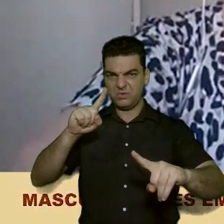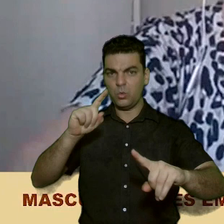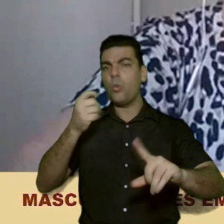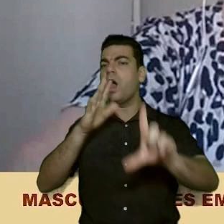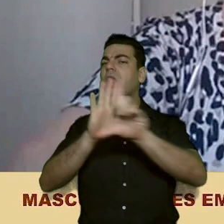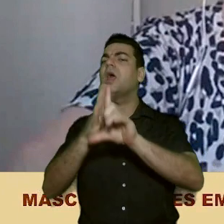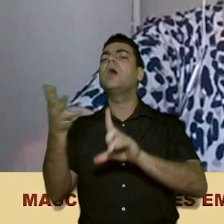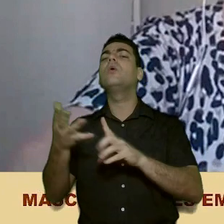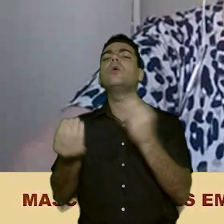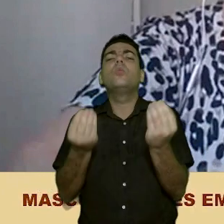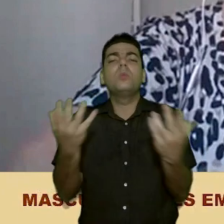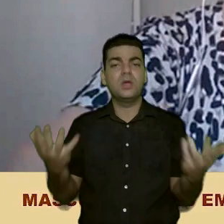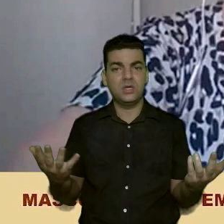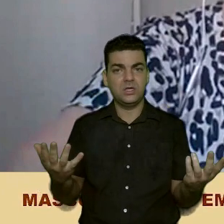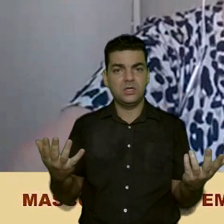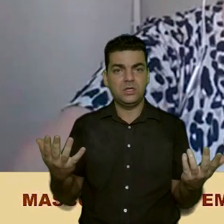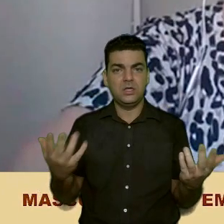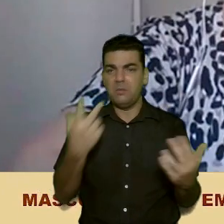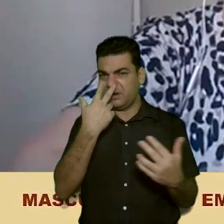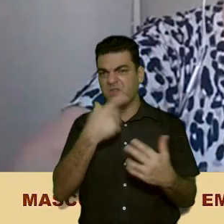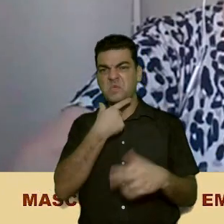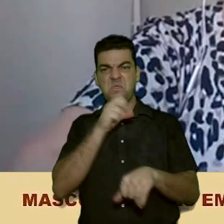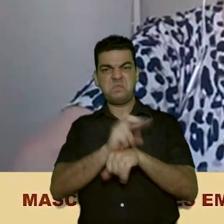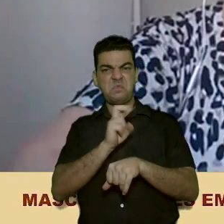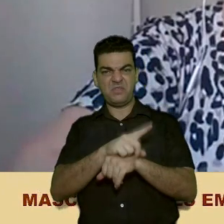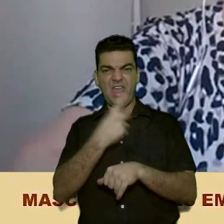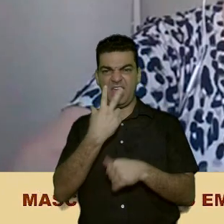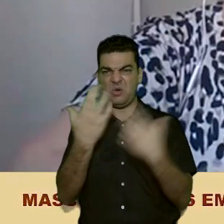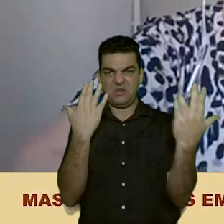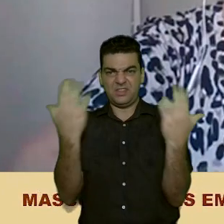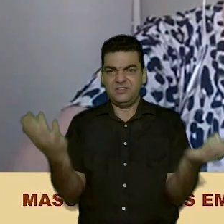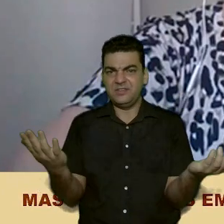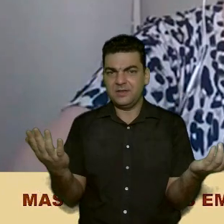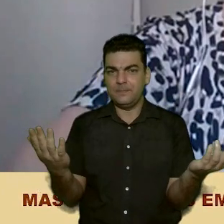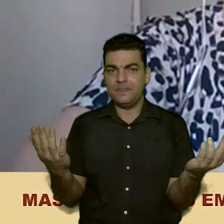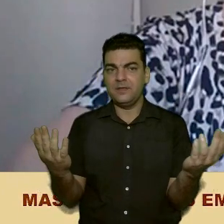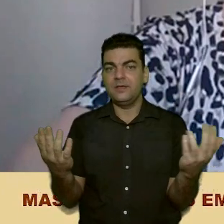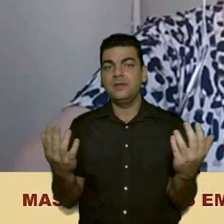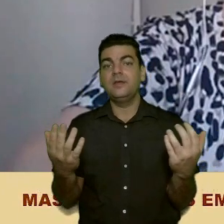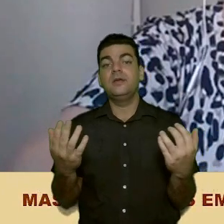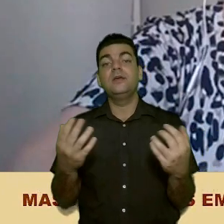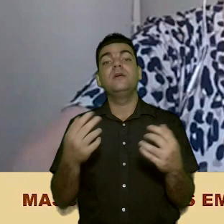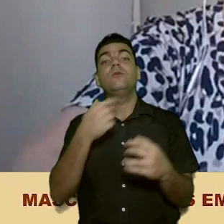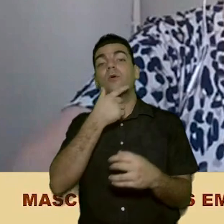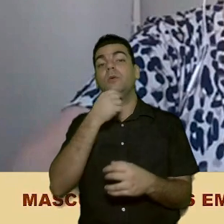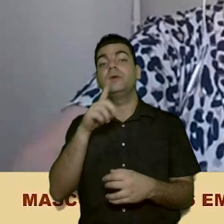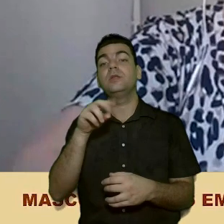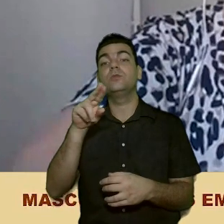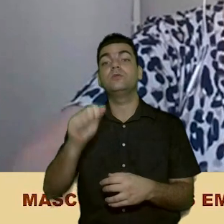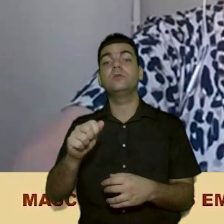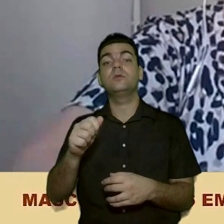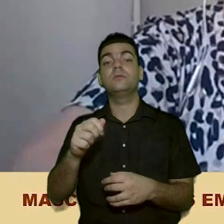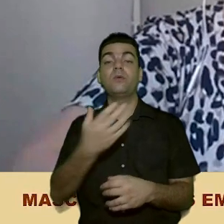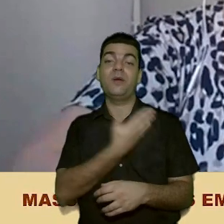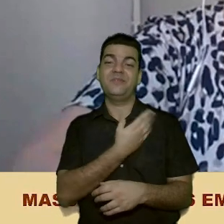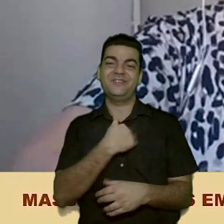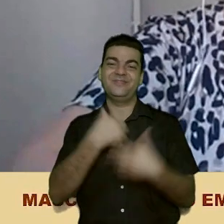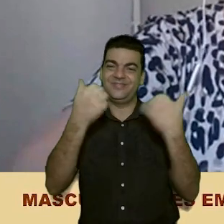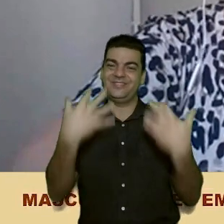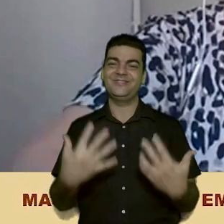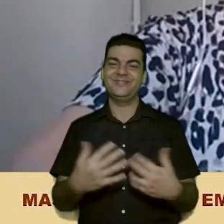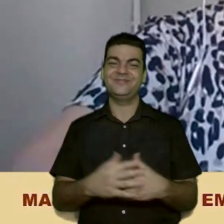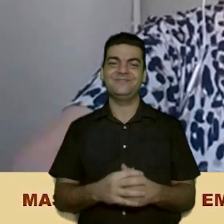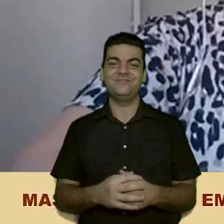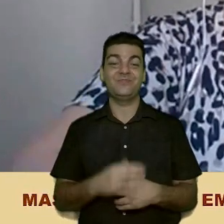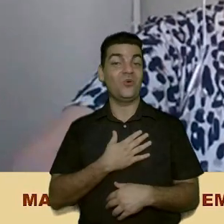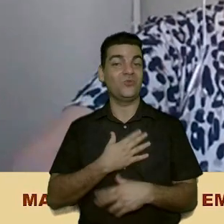honra está a serviço da manutenção do poder e privilégio normativo advindo de uma masculinidade tóxica e hegemônica? Referente à